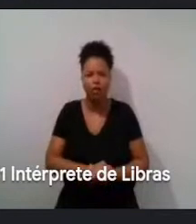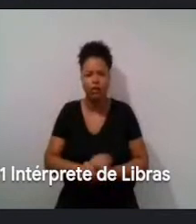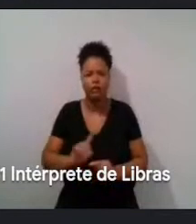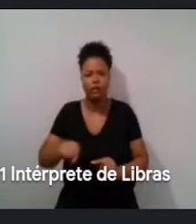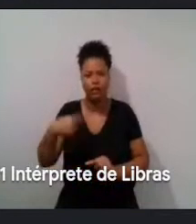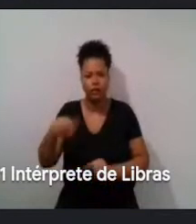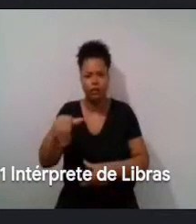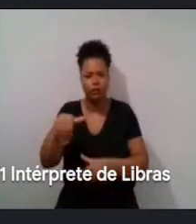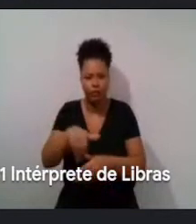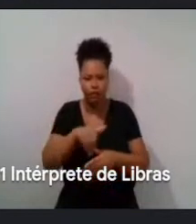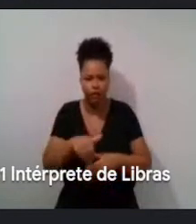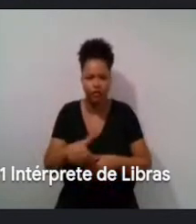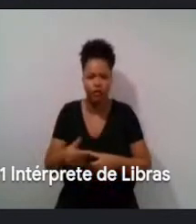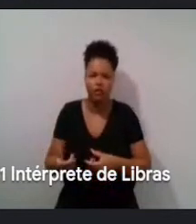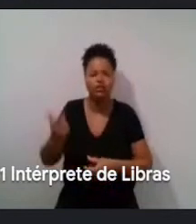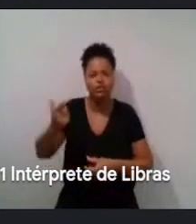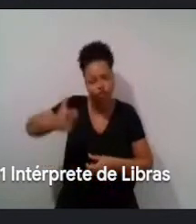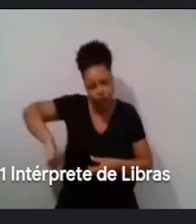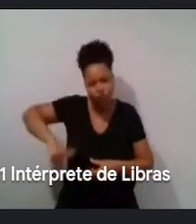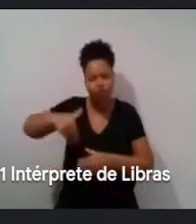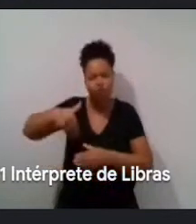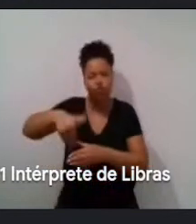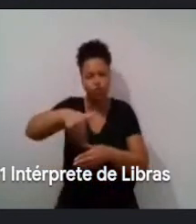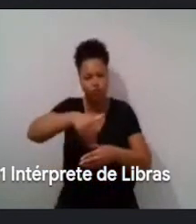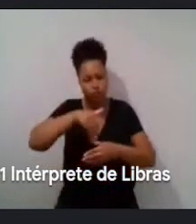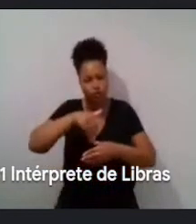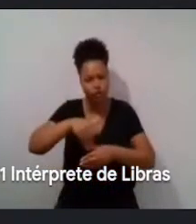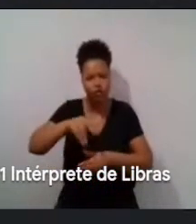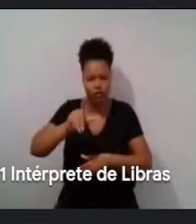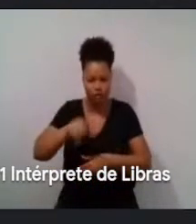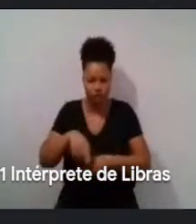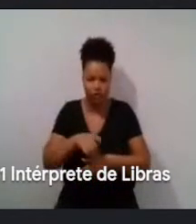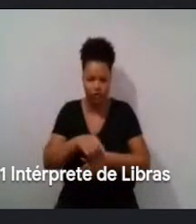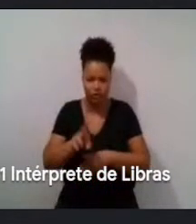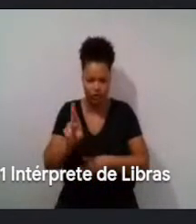votar a votação, repetir a votação, né, doutora Munir?